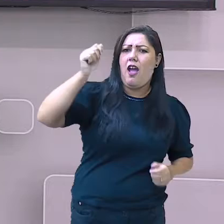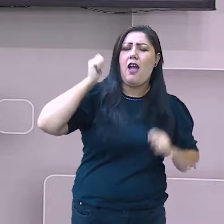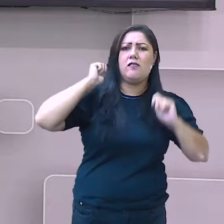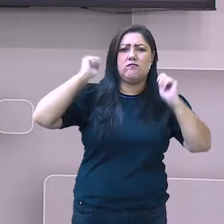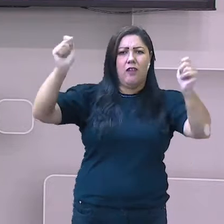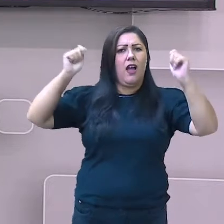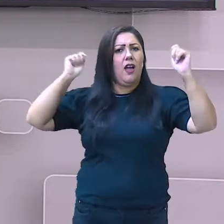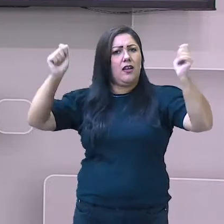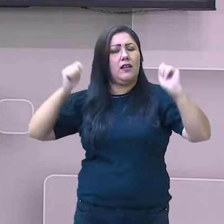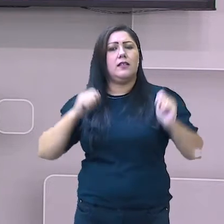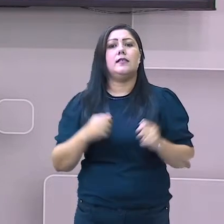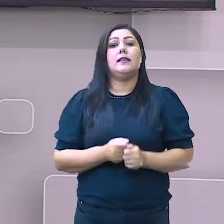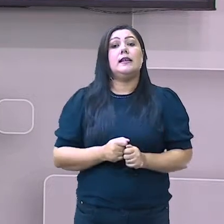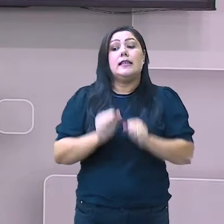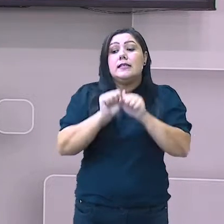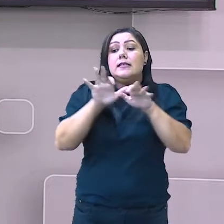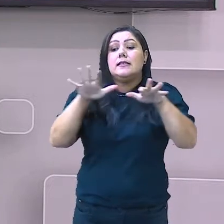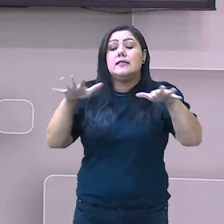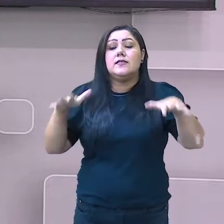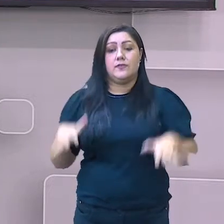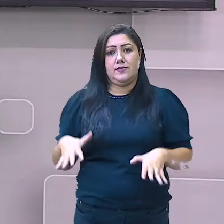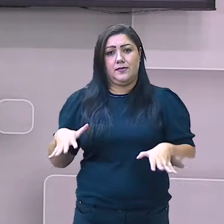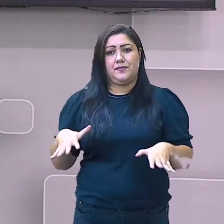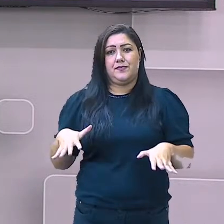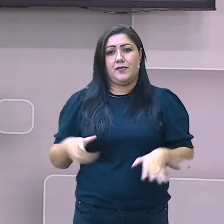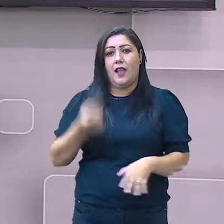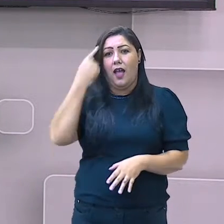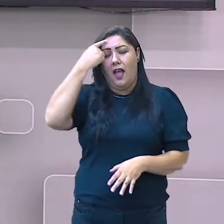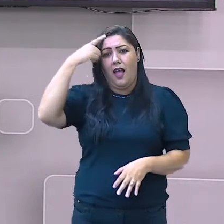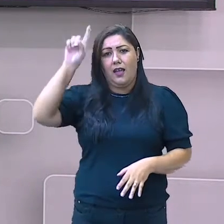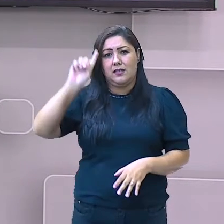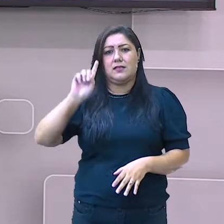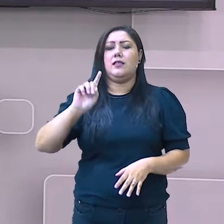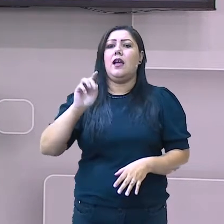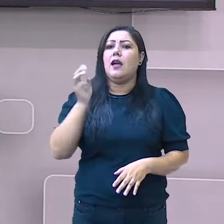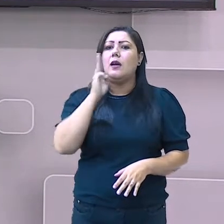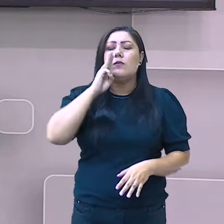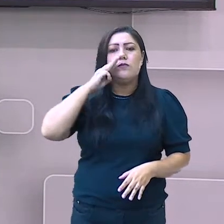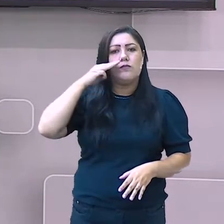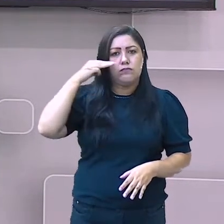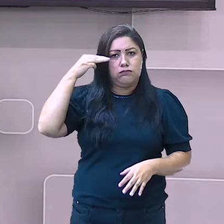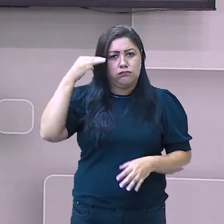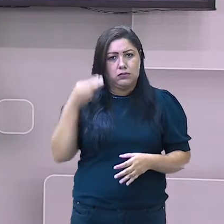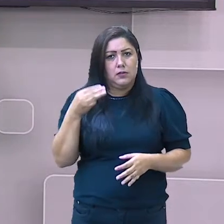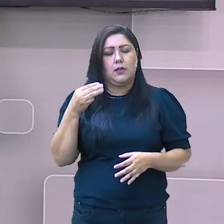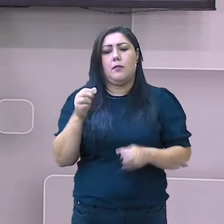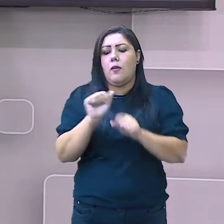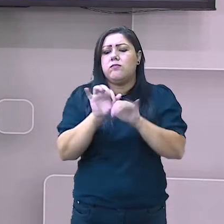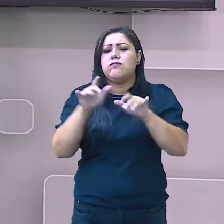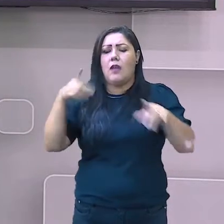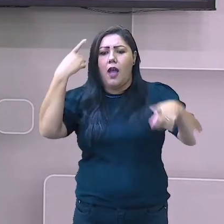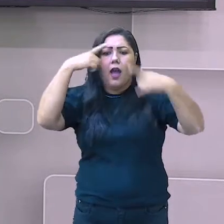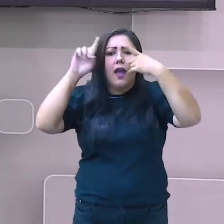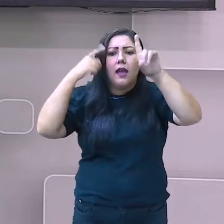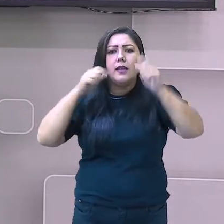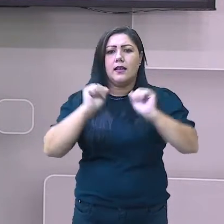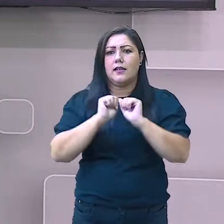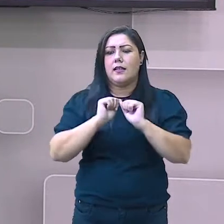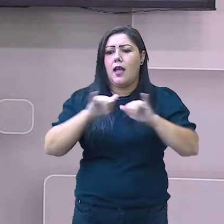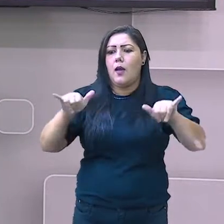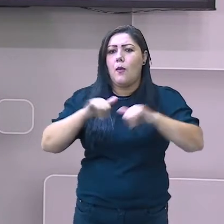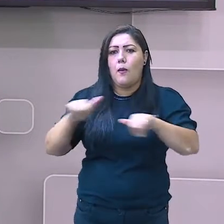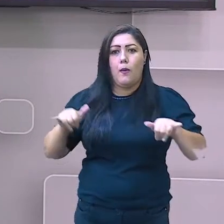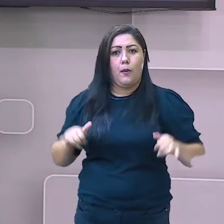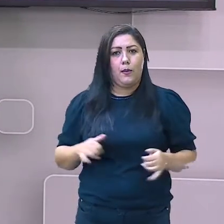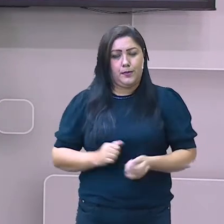ideias socialistas de Karl Marx e Friedrich Engels no país. A Guerra